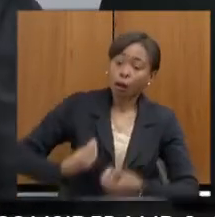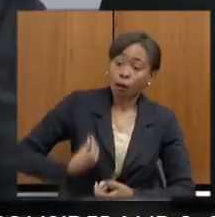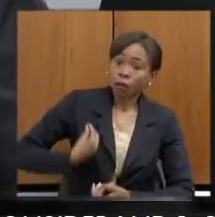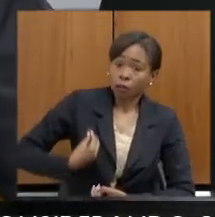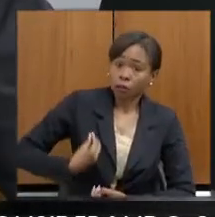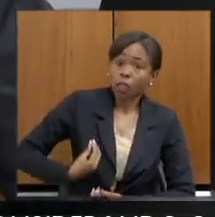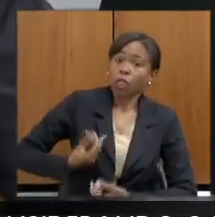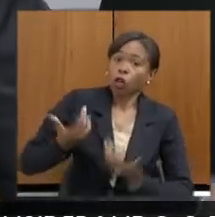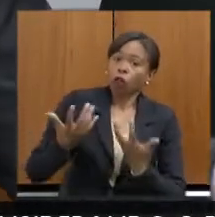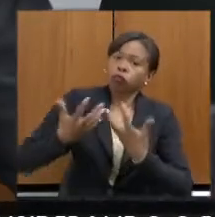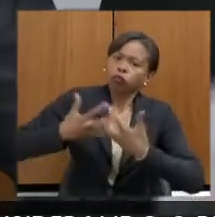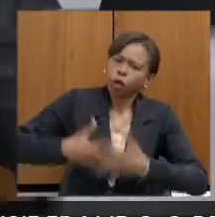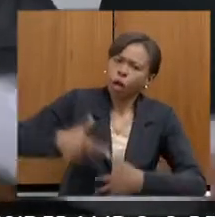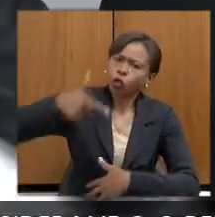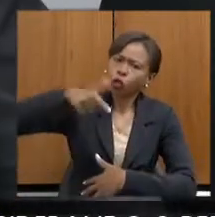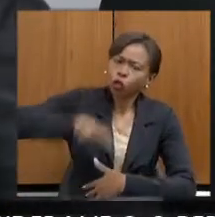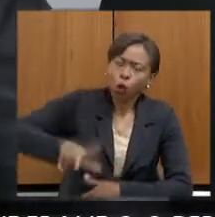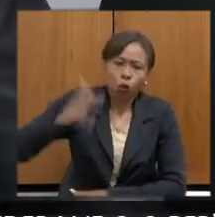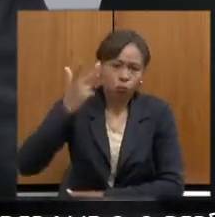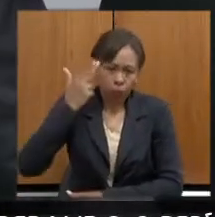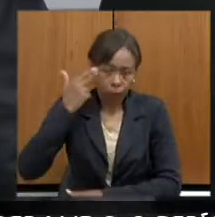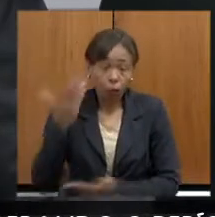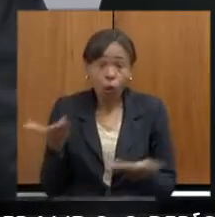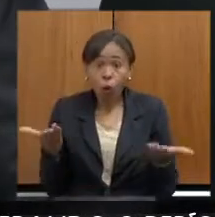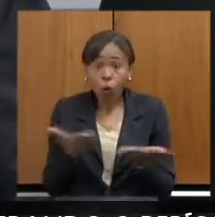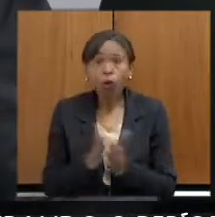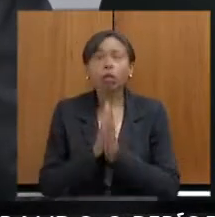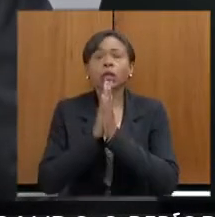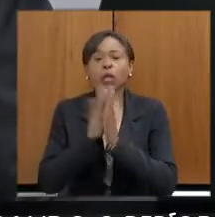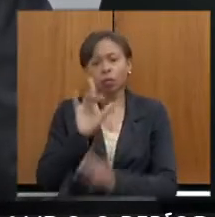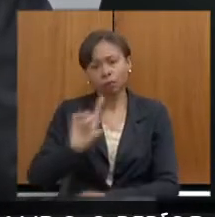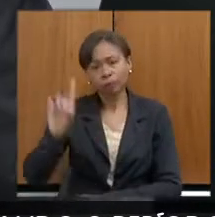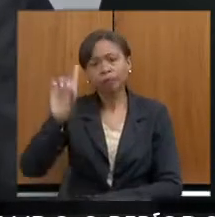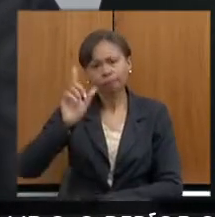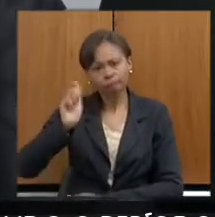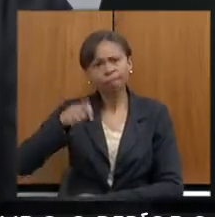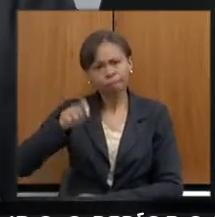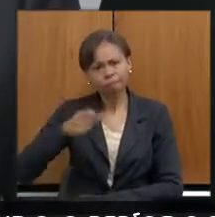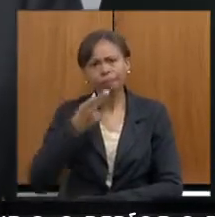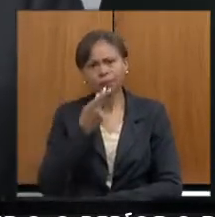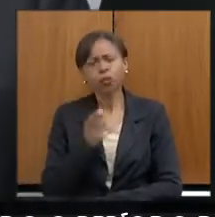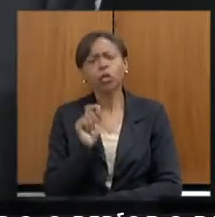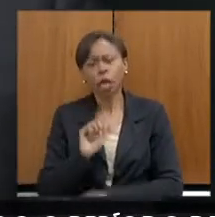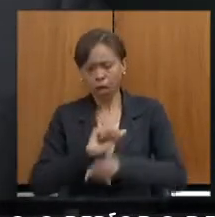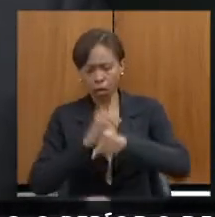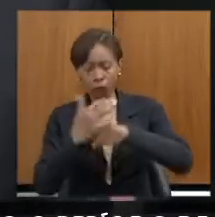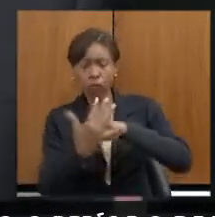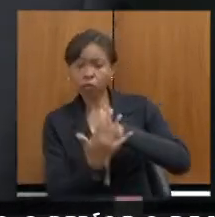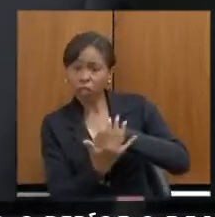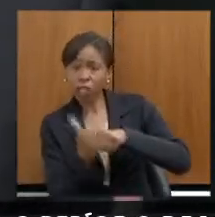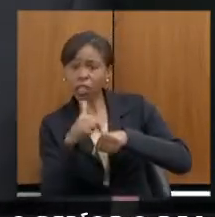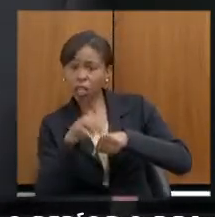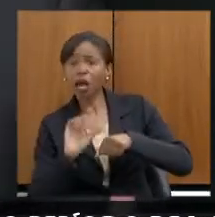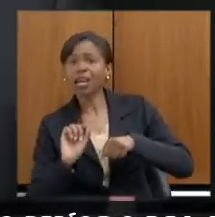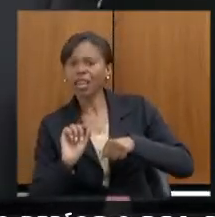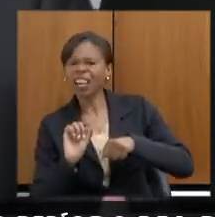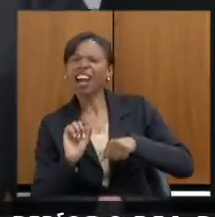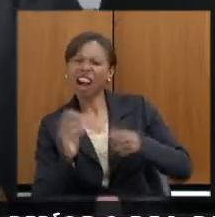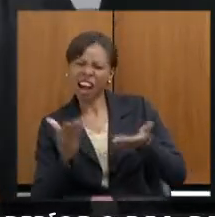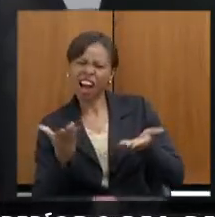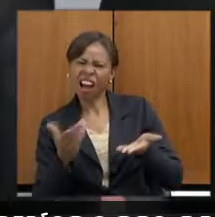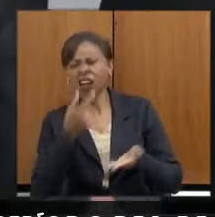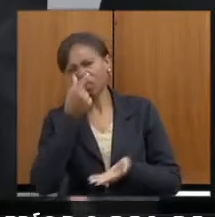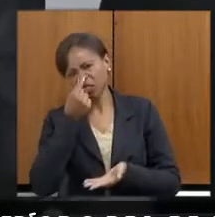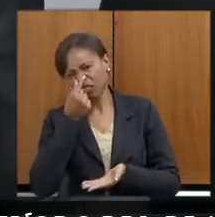o mais próximo normal possível hoje graças a Deus a gente pode falar tranquilamente é Curvo se transformou numa gripezinha